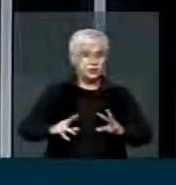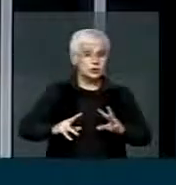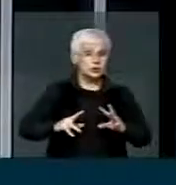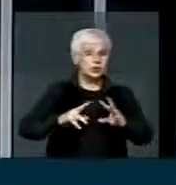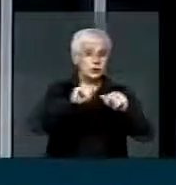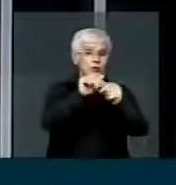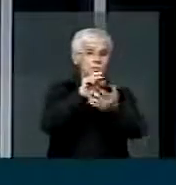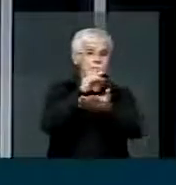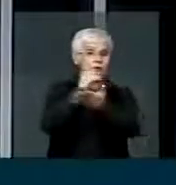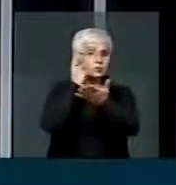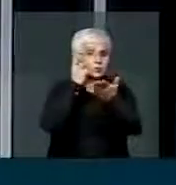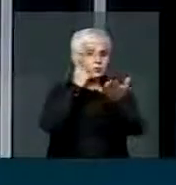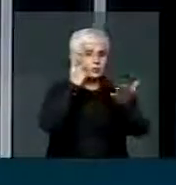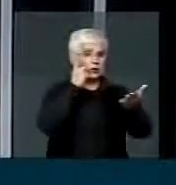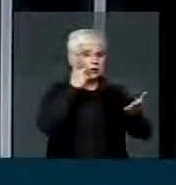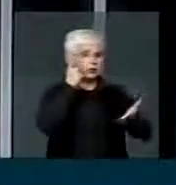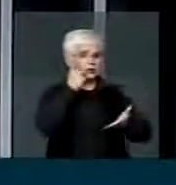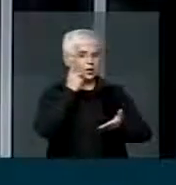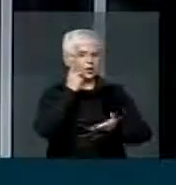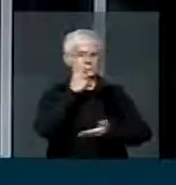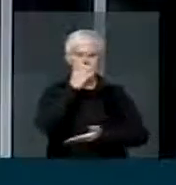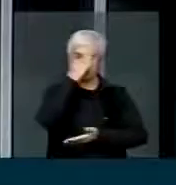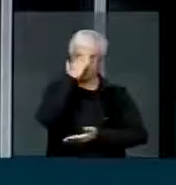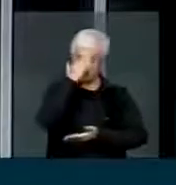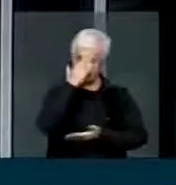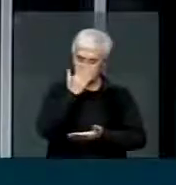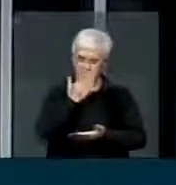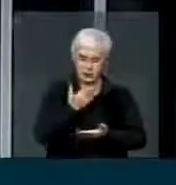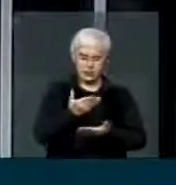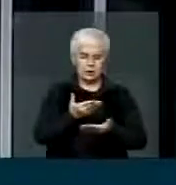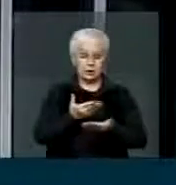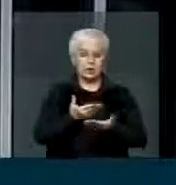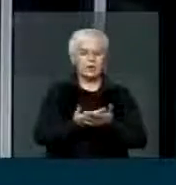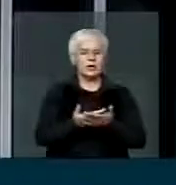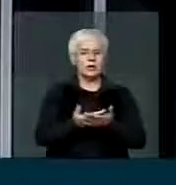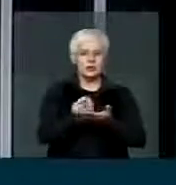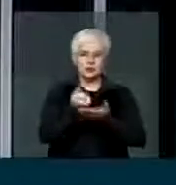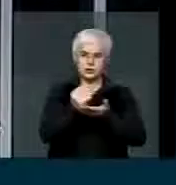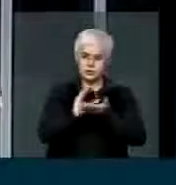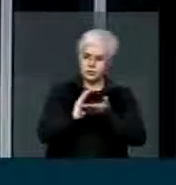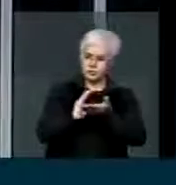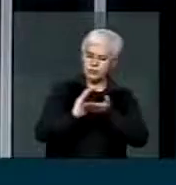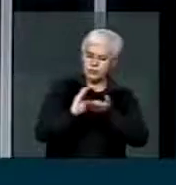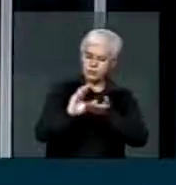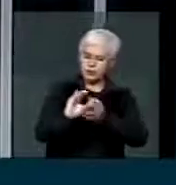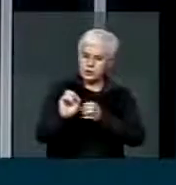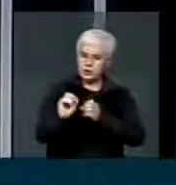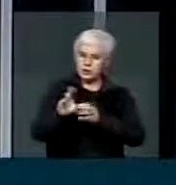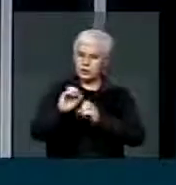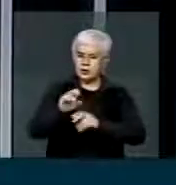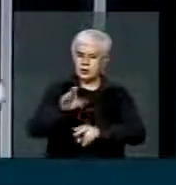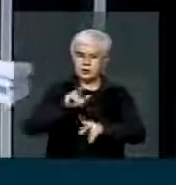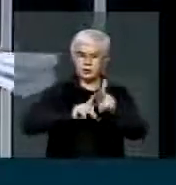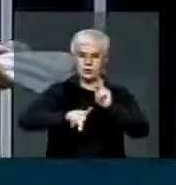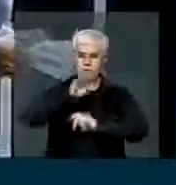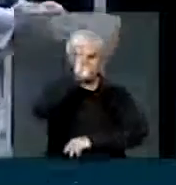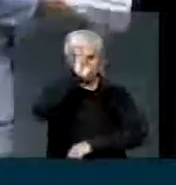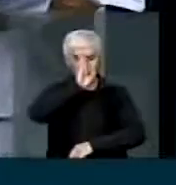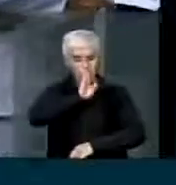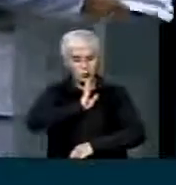aqueles parlamentares que acreditam no investimento na educação pública